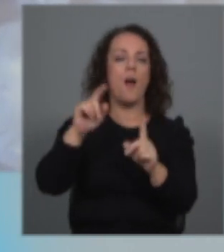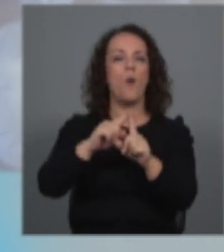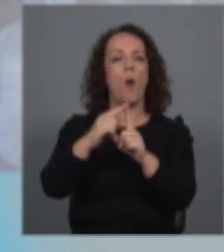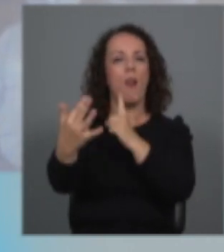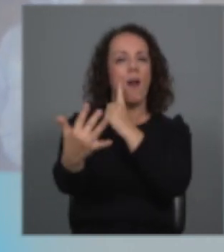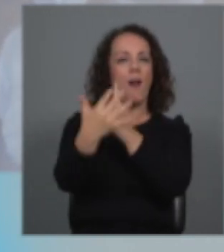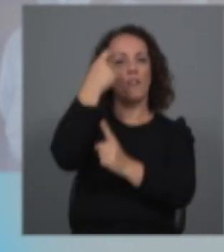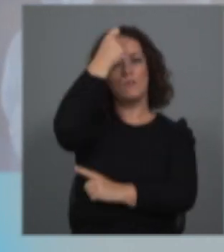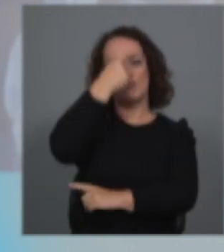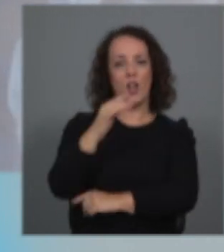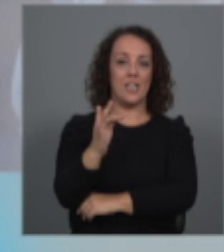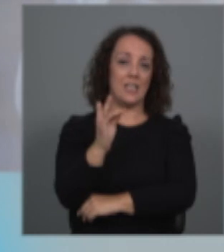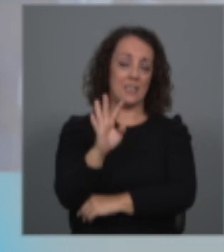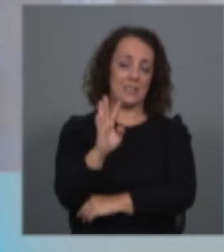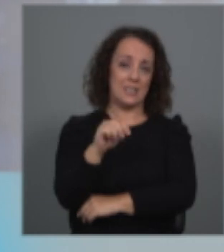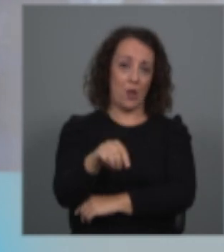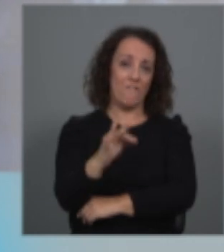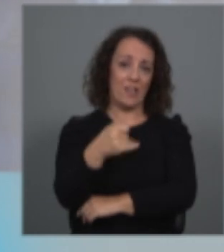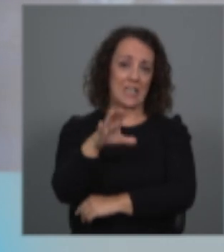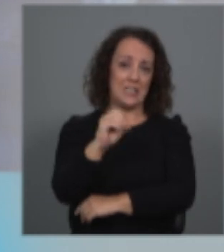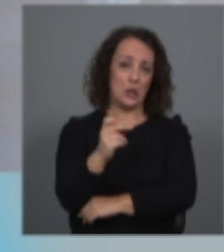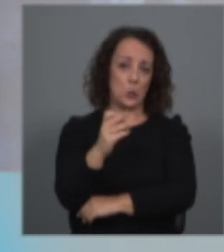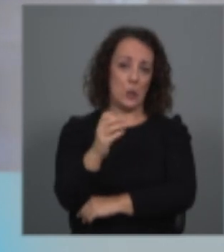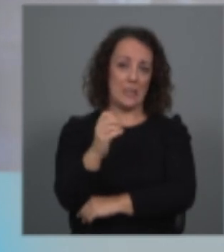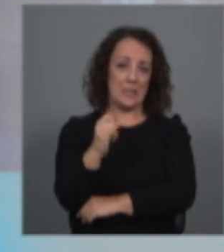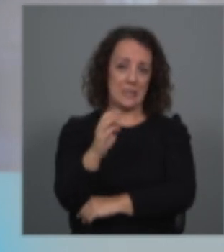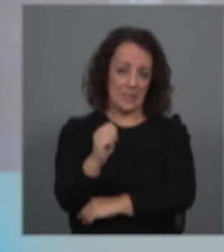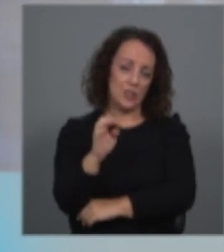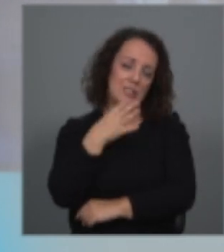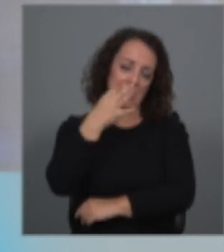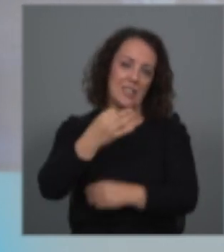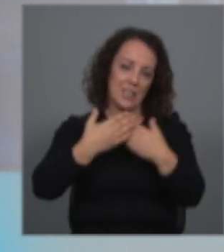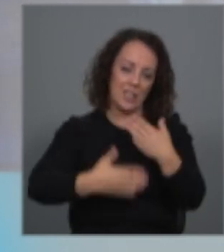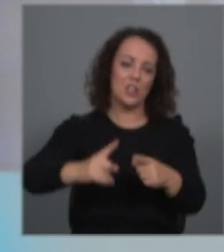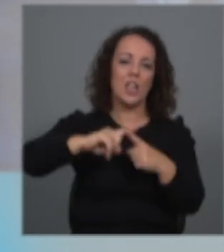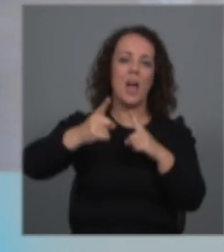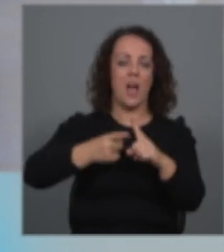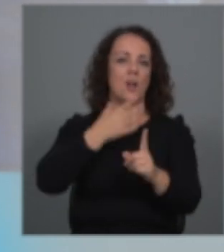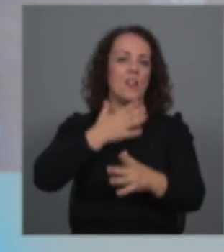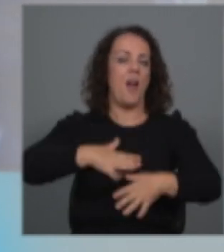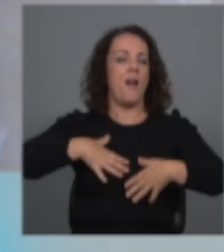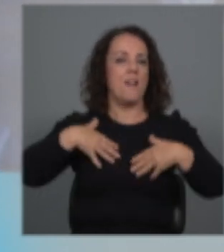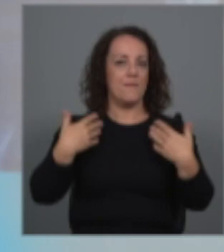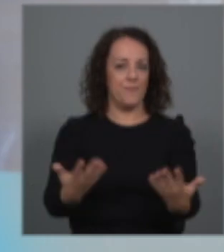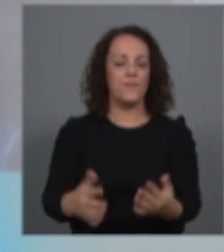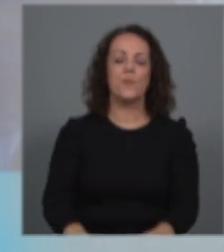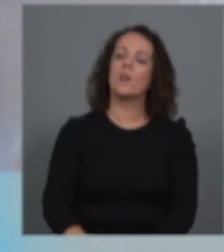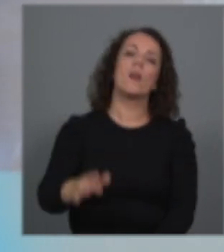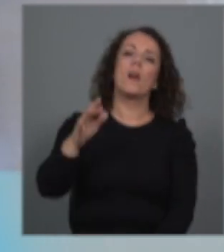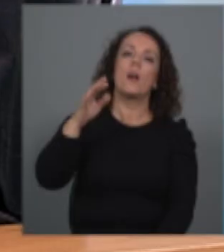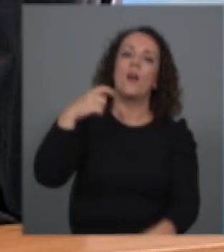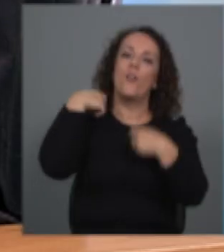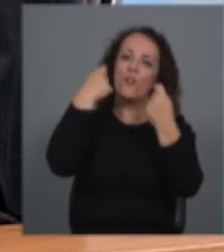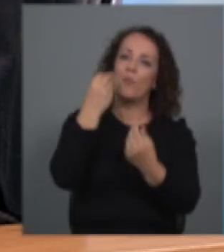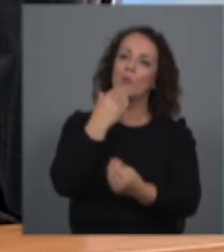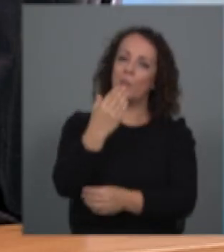mas muitos outros que um ano, por certo, nos vai fazer viver. Frei Fabrício Bordinho, agradeço-lhe ter estado aqui a apresentar a